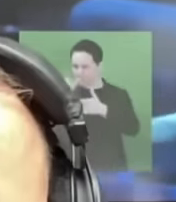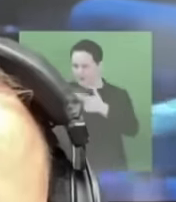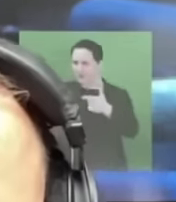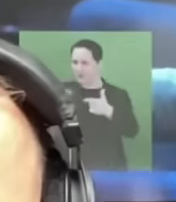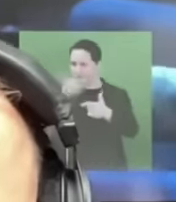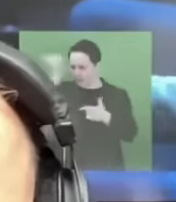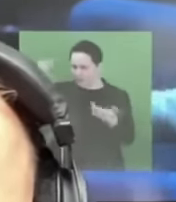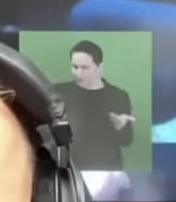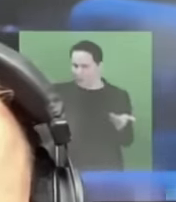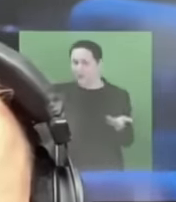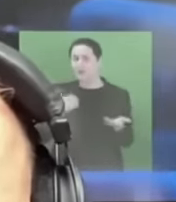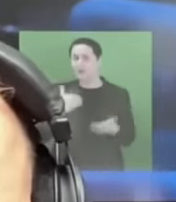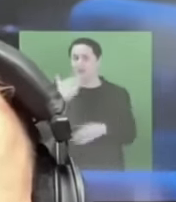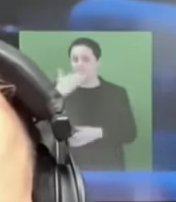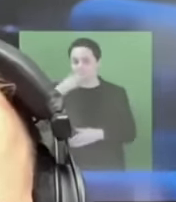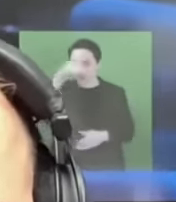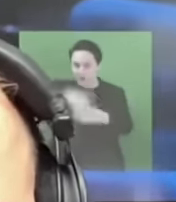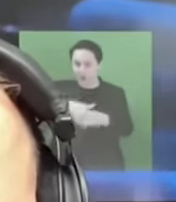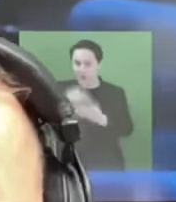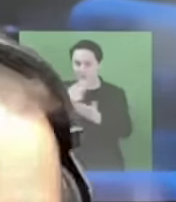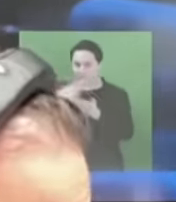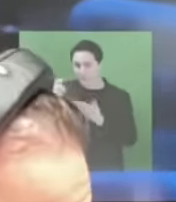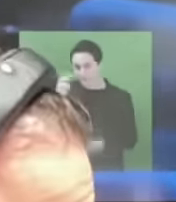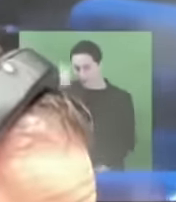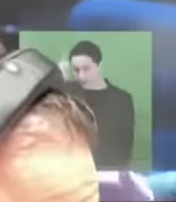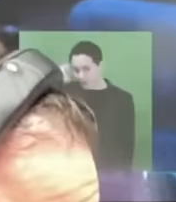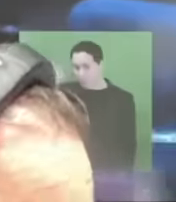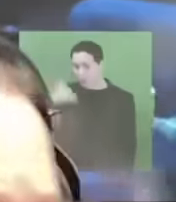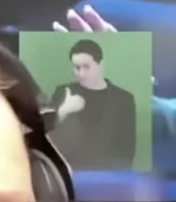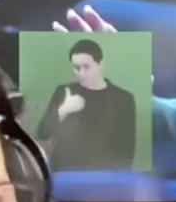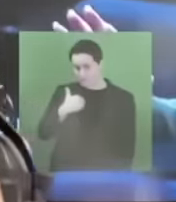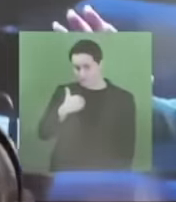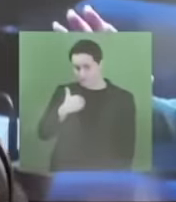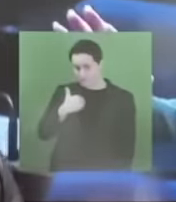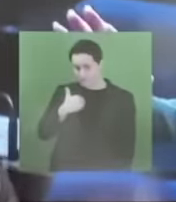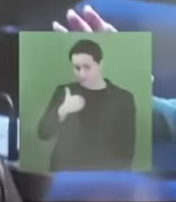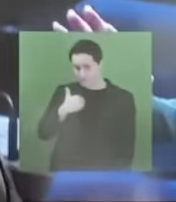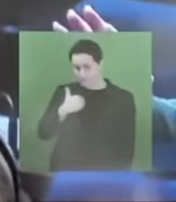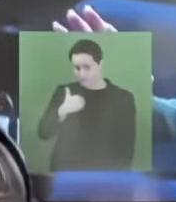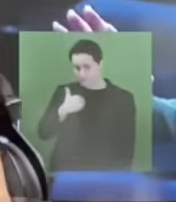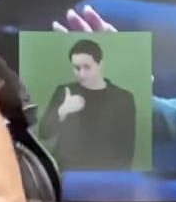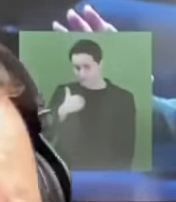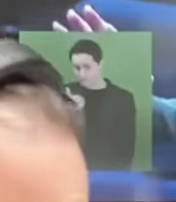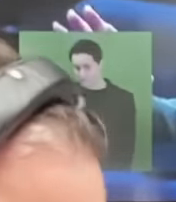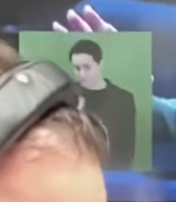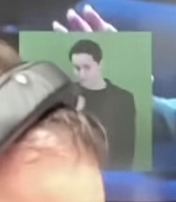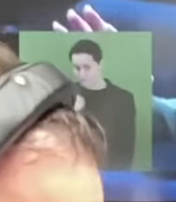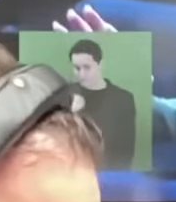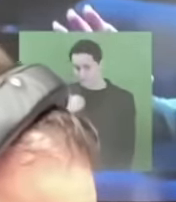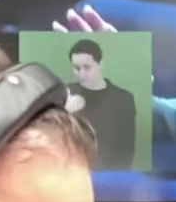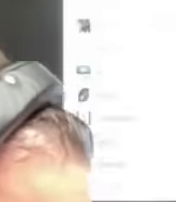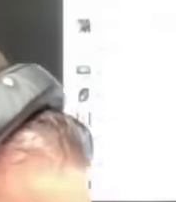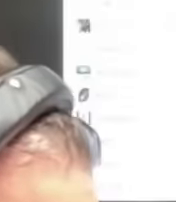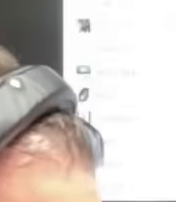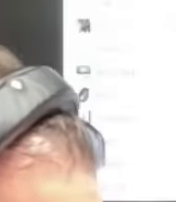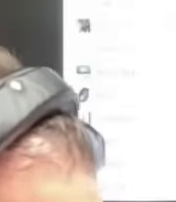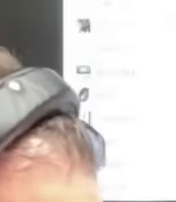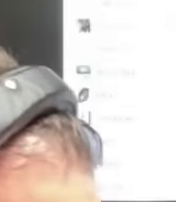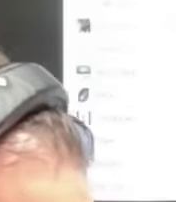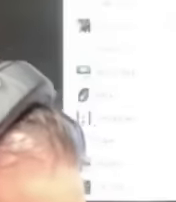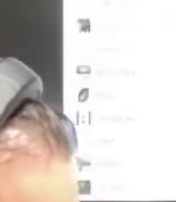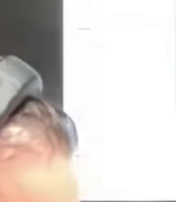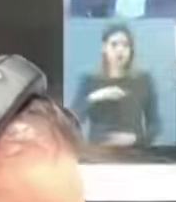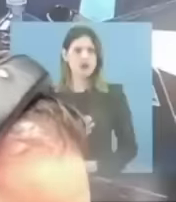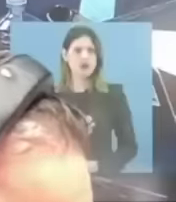que colocasse uma votação impeachment de Alexandre de Moraes. Seria tudo um pedido de impeachment do Alexandre de Moraes. Aí o outro também. Vamos